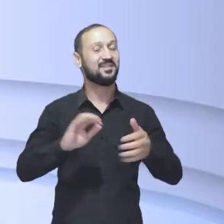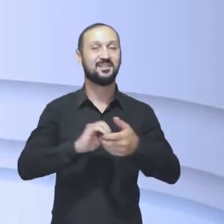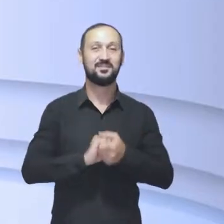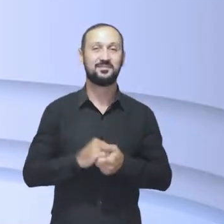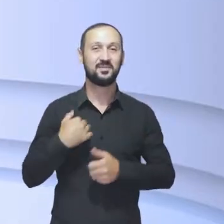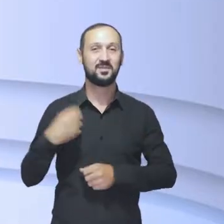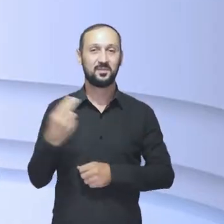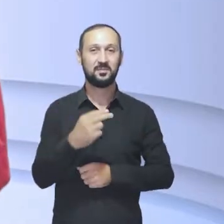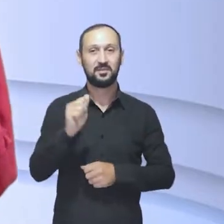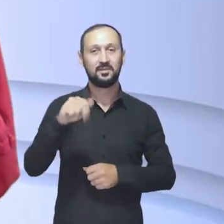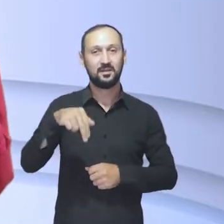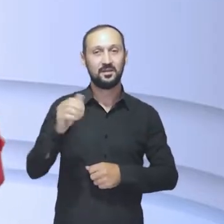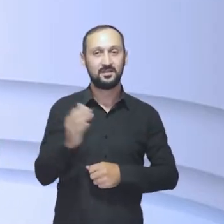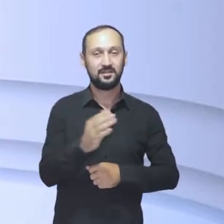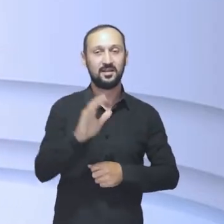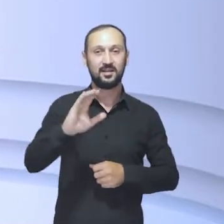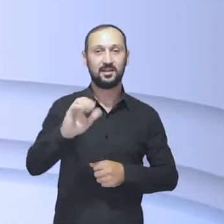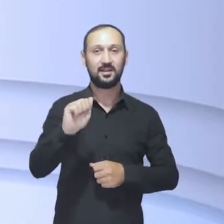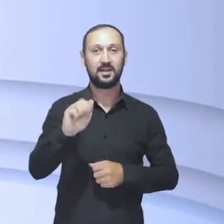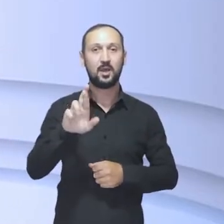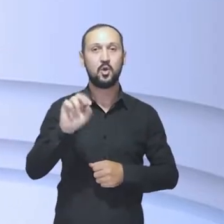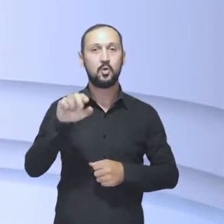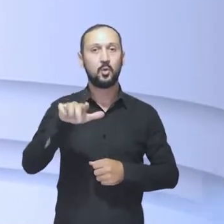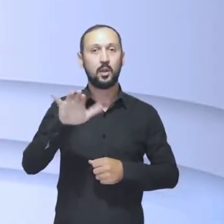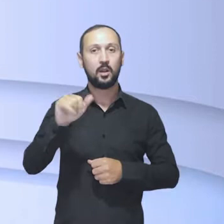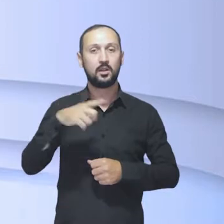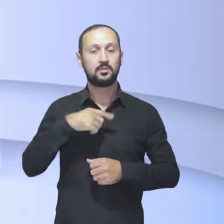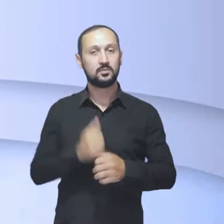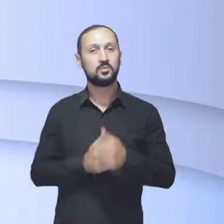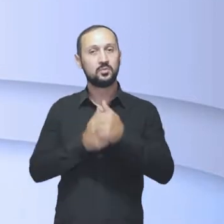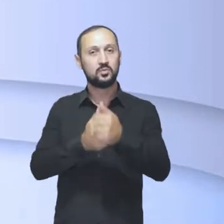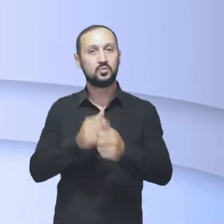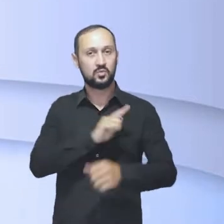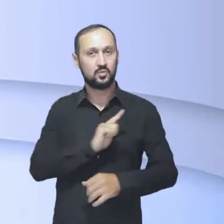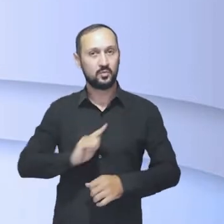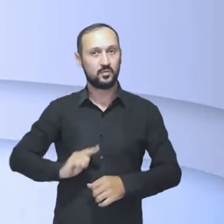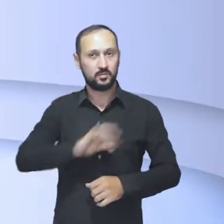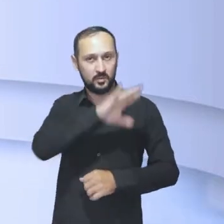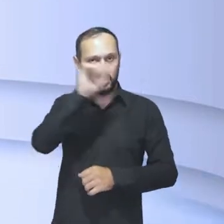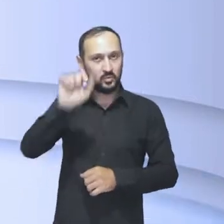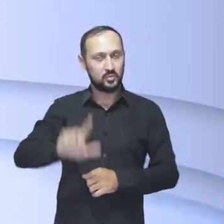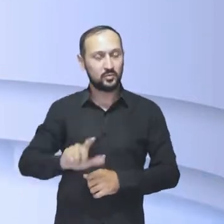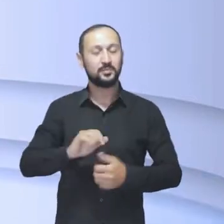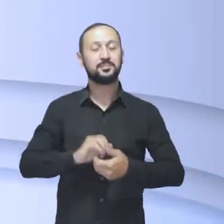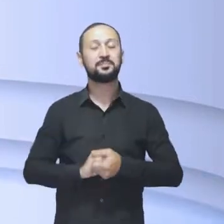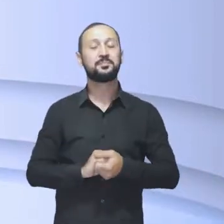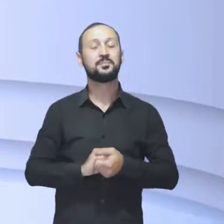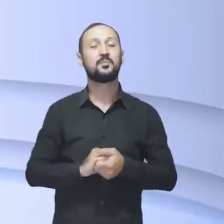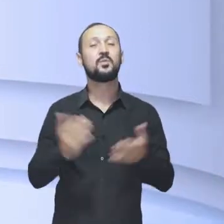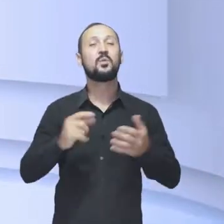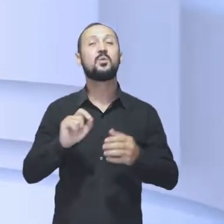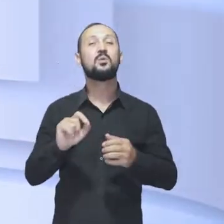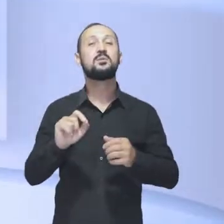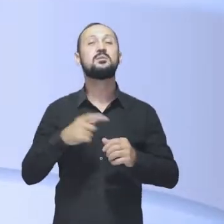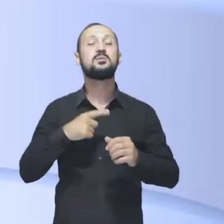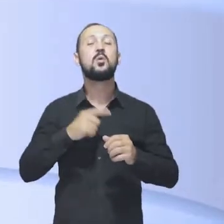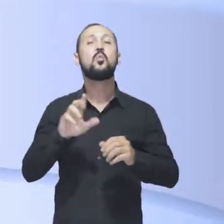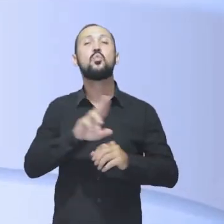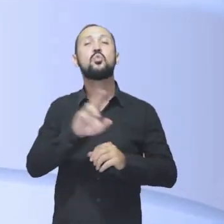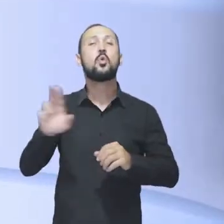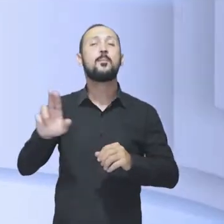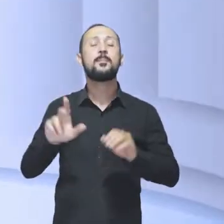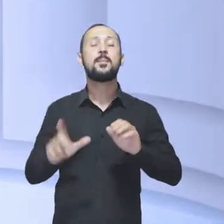Olá, sou Ana Carolina Ali Garcia, consultora legislativa do Governo do Estado de Mato Grosso do Sul, e este é o Caminho